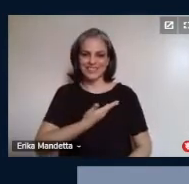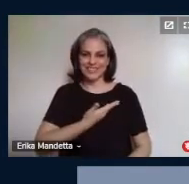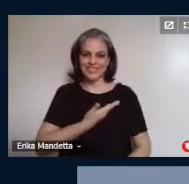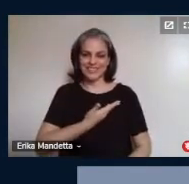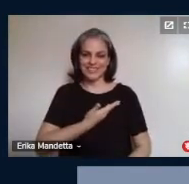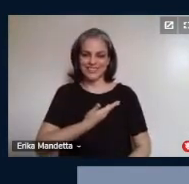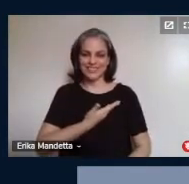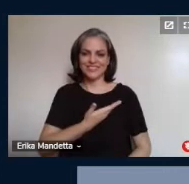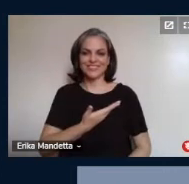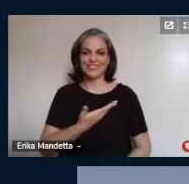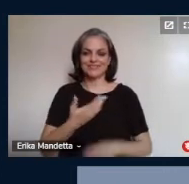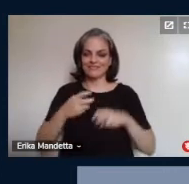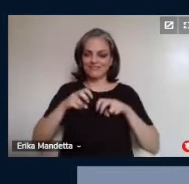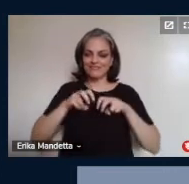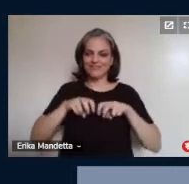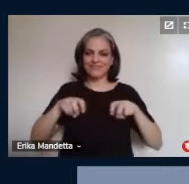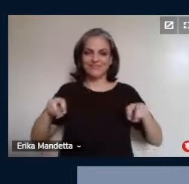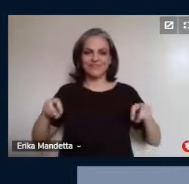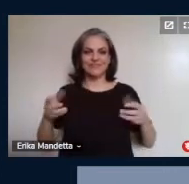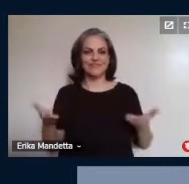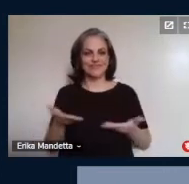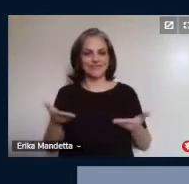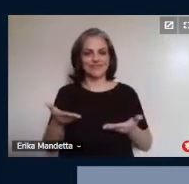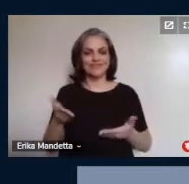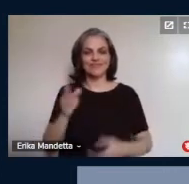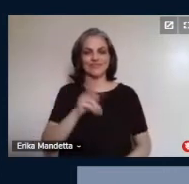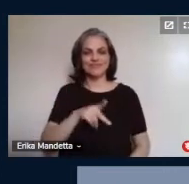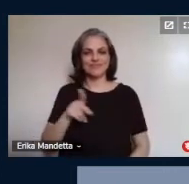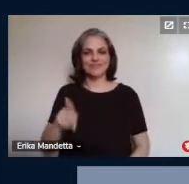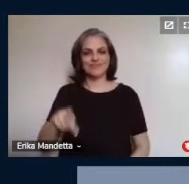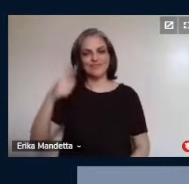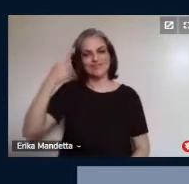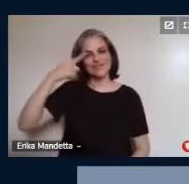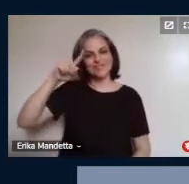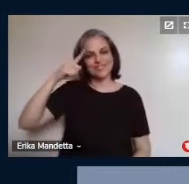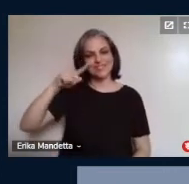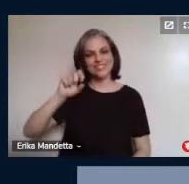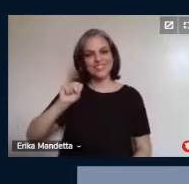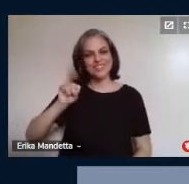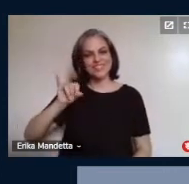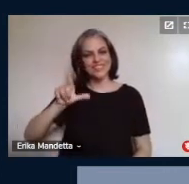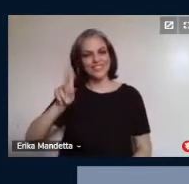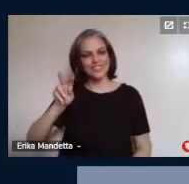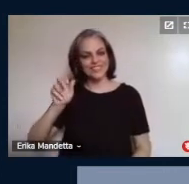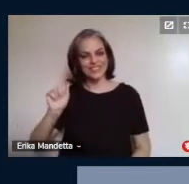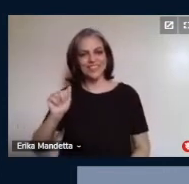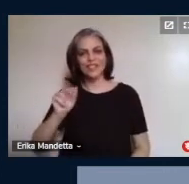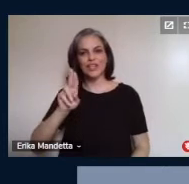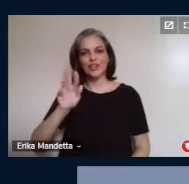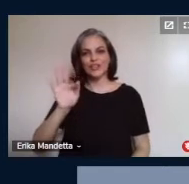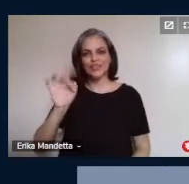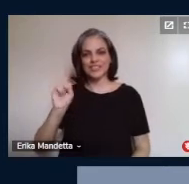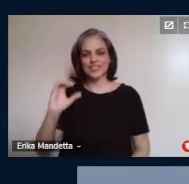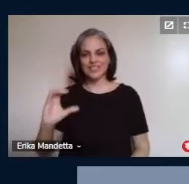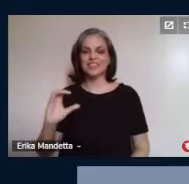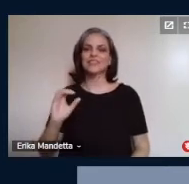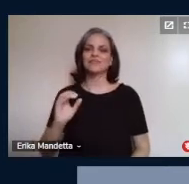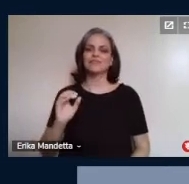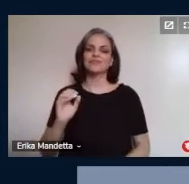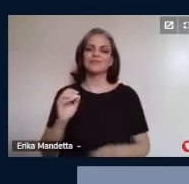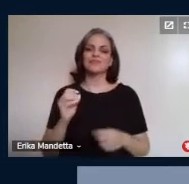que compõem a banca hoje. A professora Silvana Aguiar dos Santos, da UFSC, como membro externo.